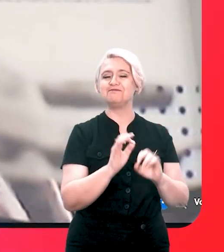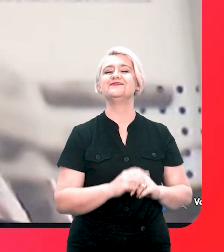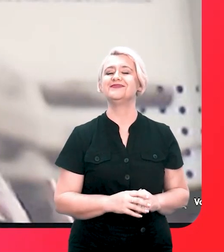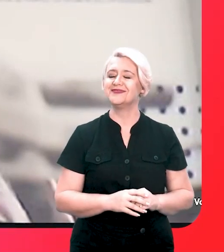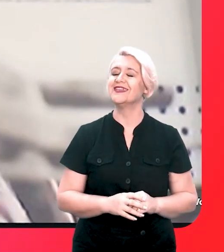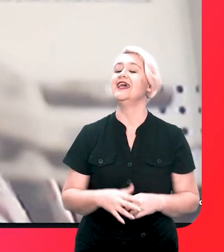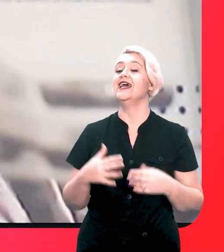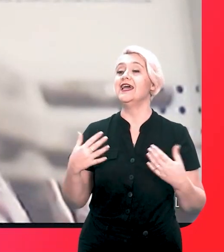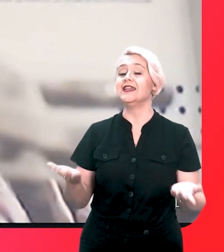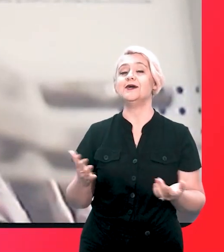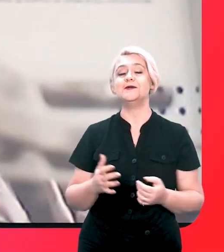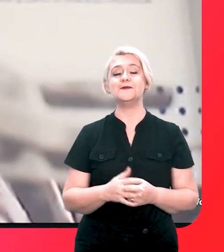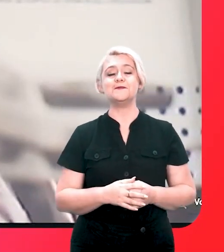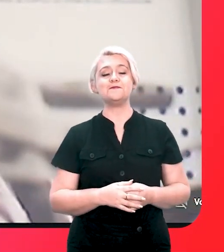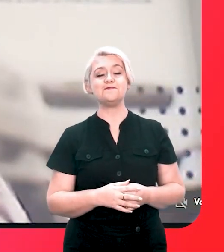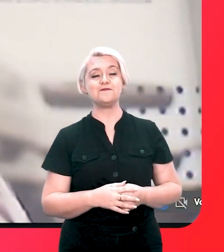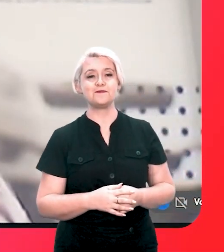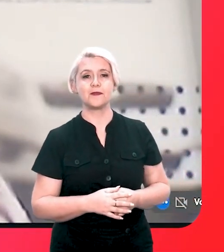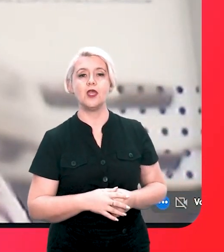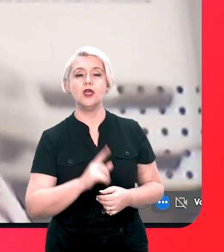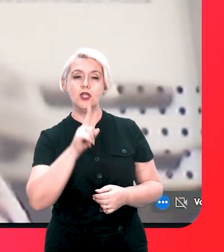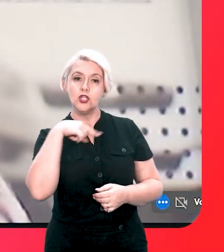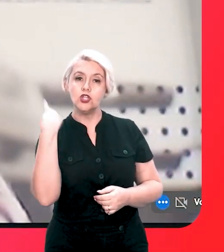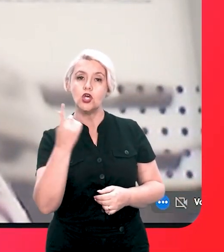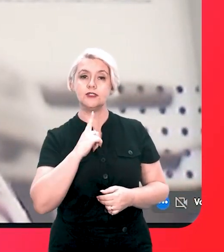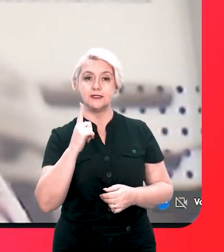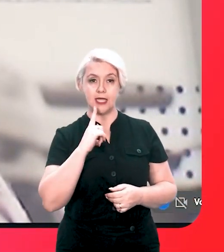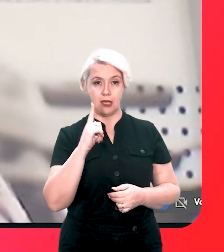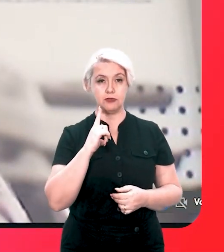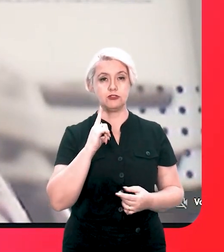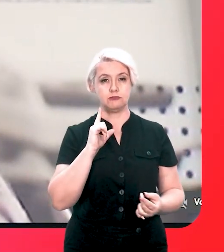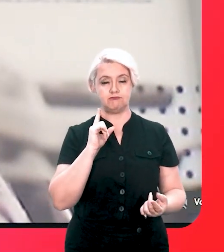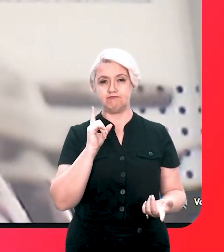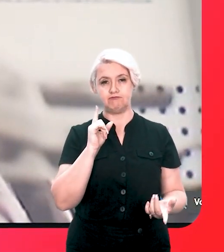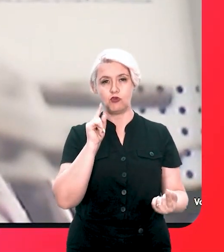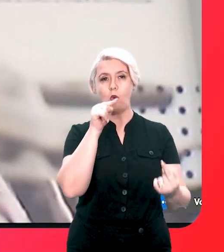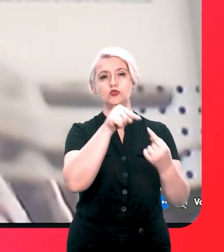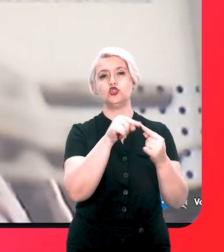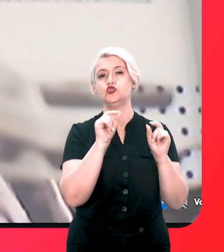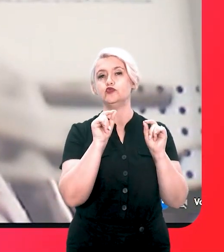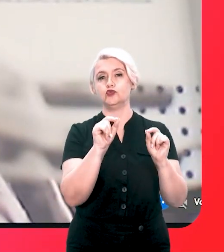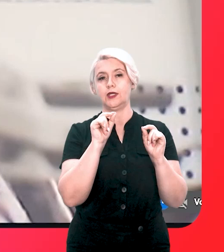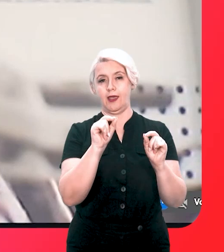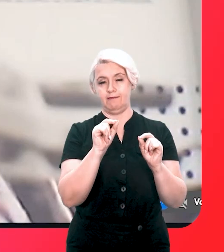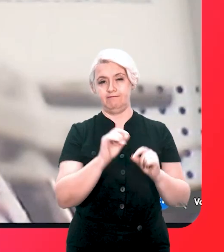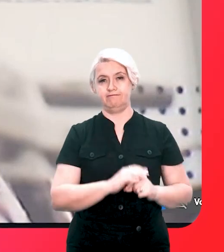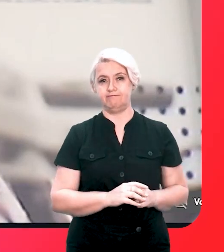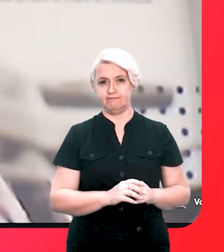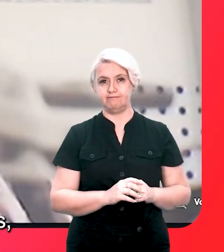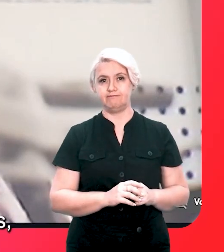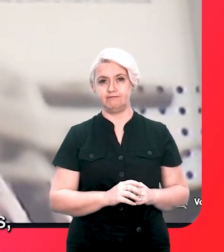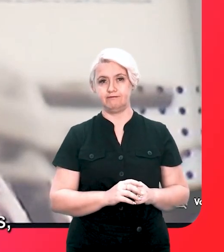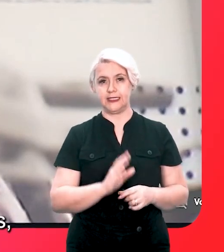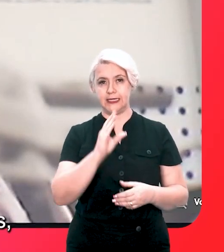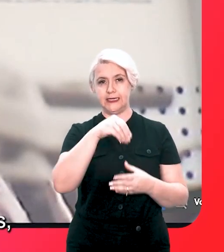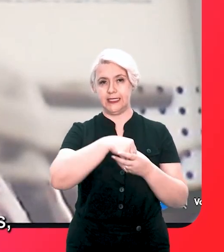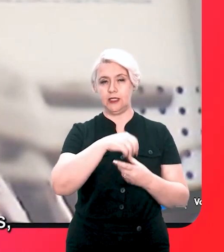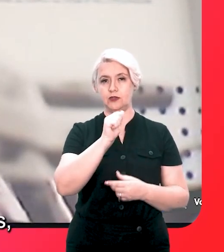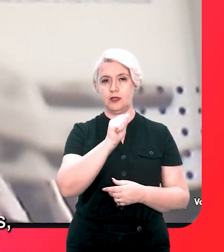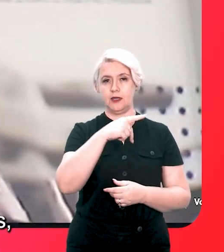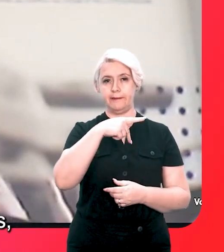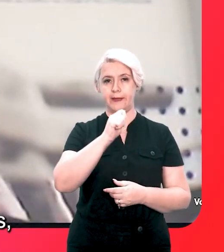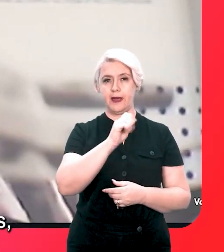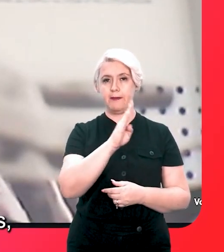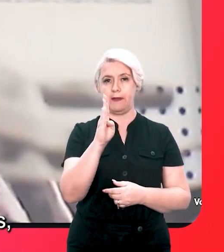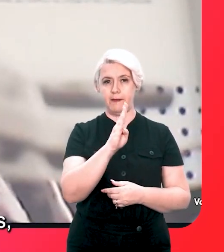Então, nós temos uns princípios que são... digamos que valem